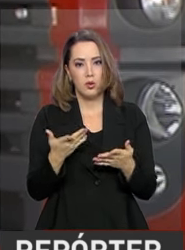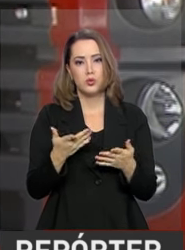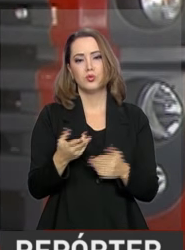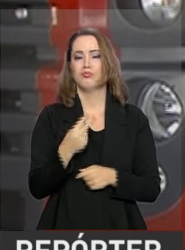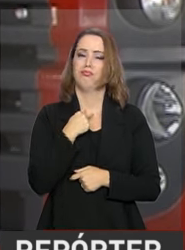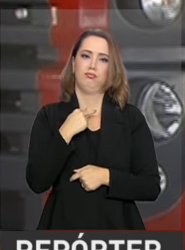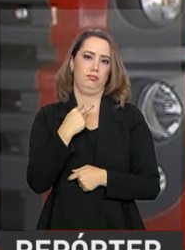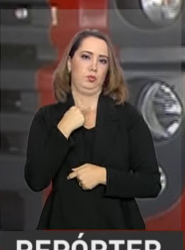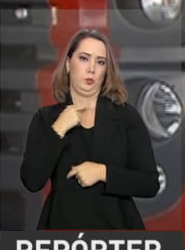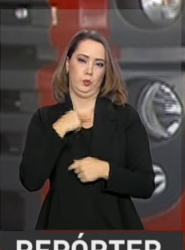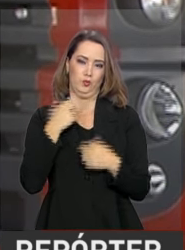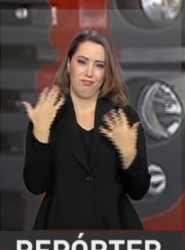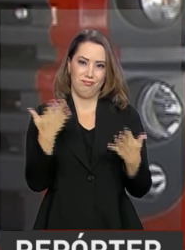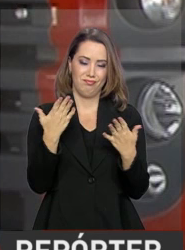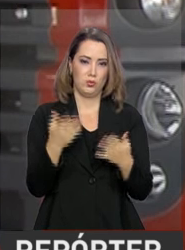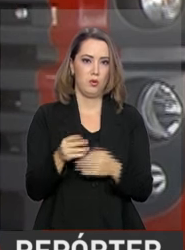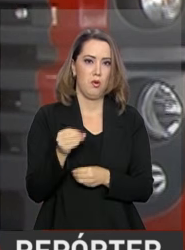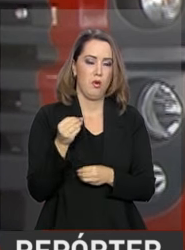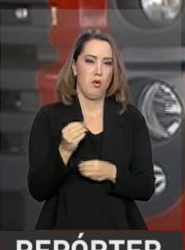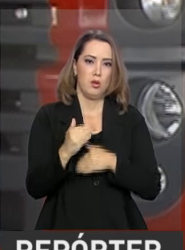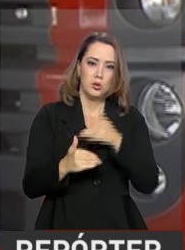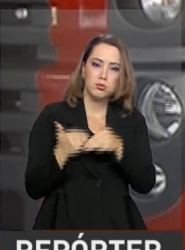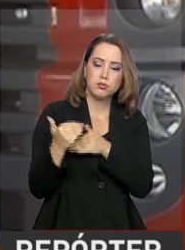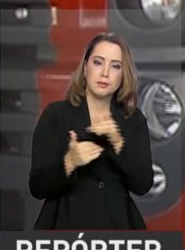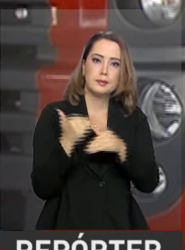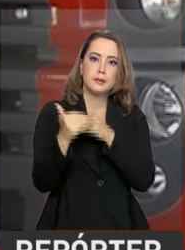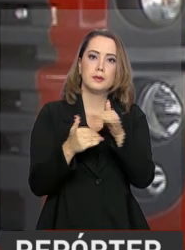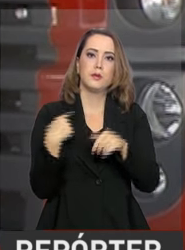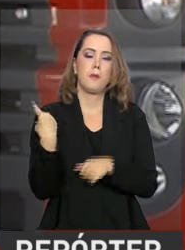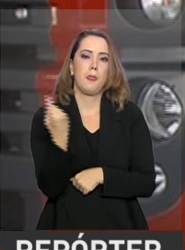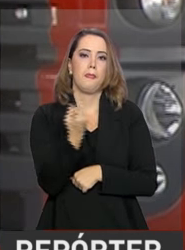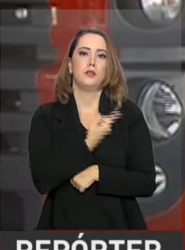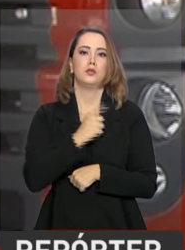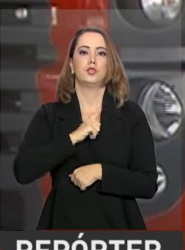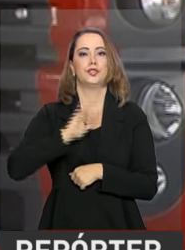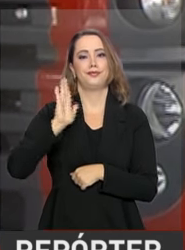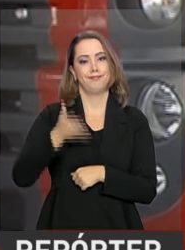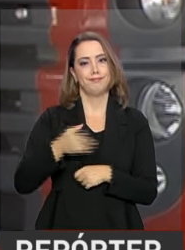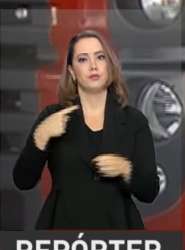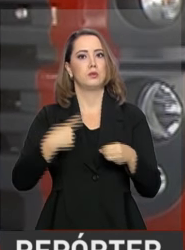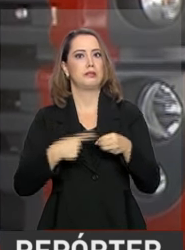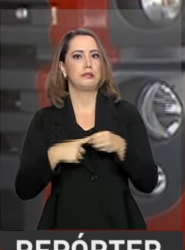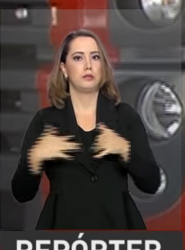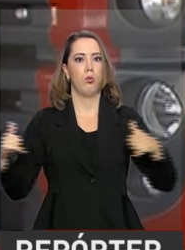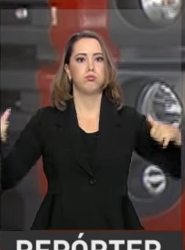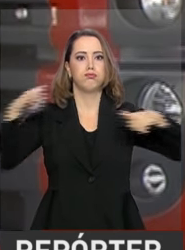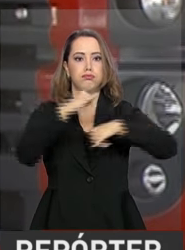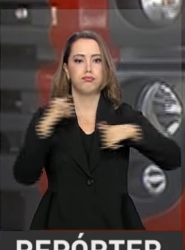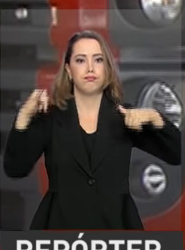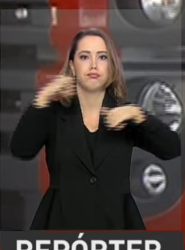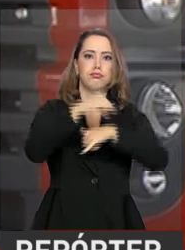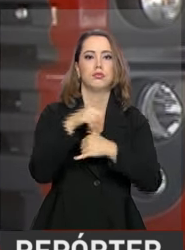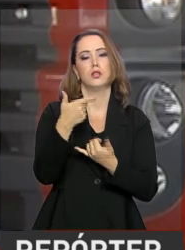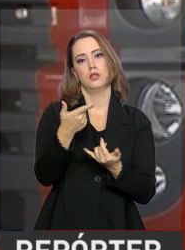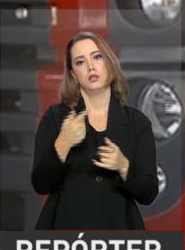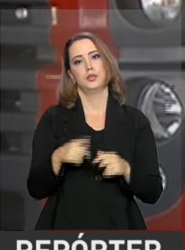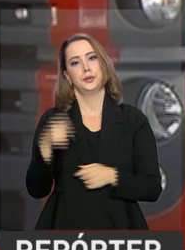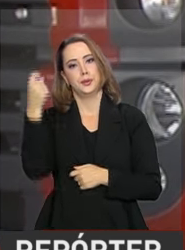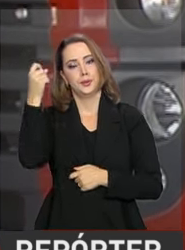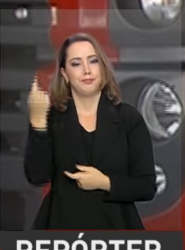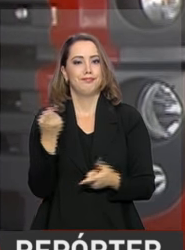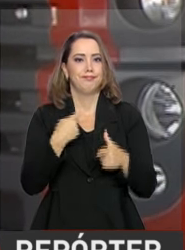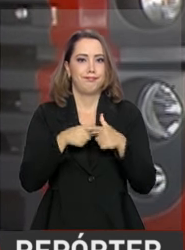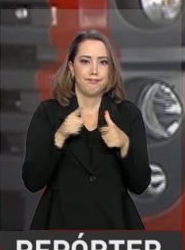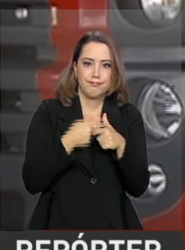fé perante tamanha evolução que a gente tem na cidade dos aeroportos ou essa prática ainda então